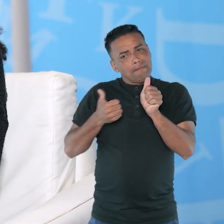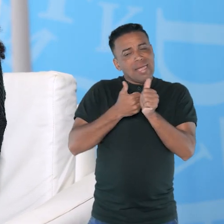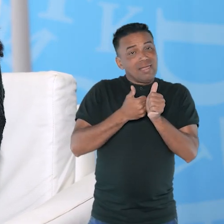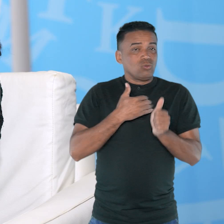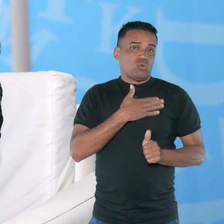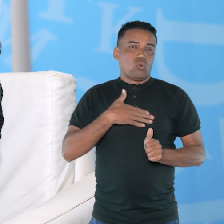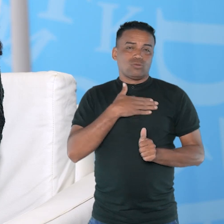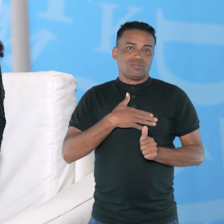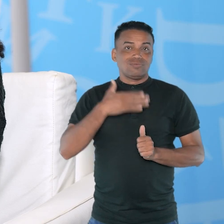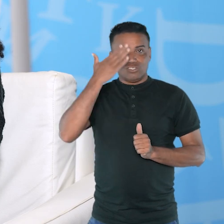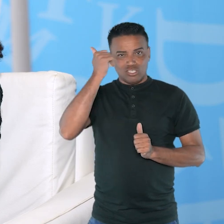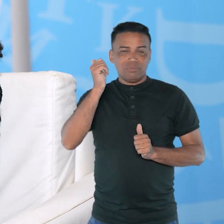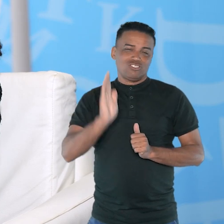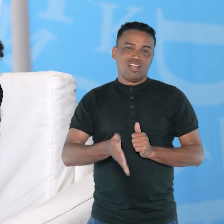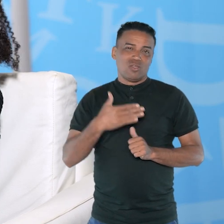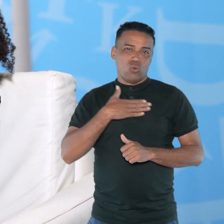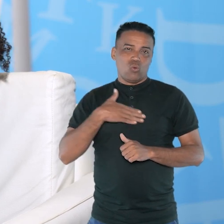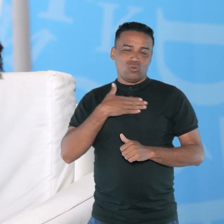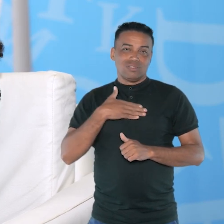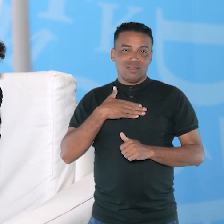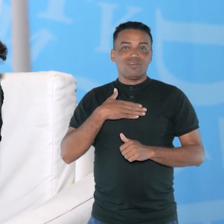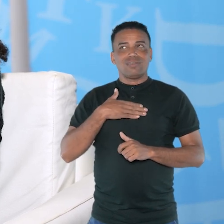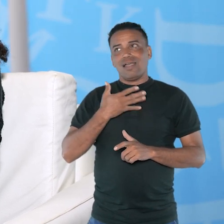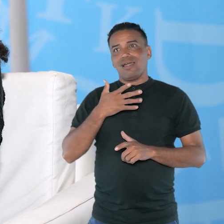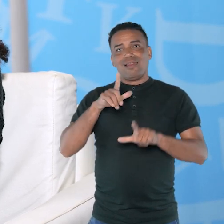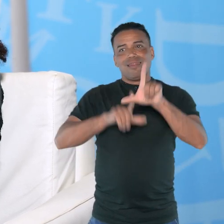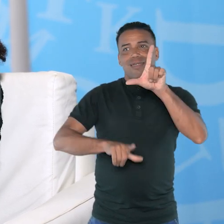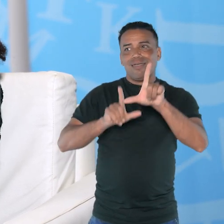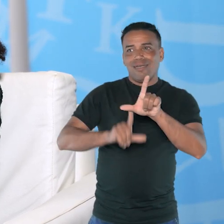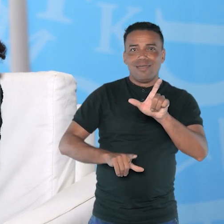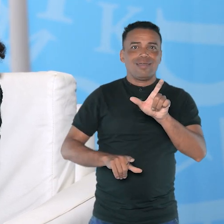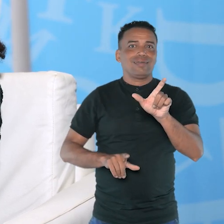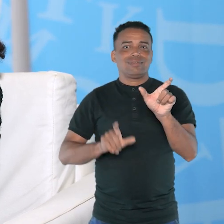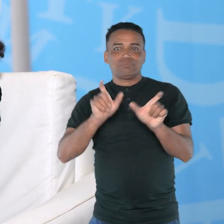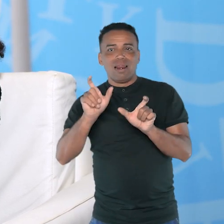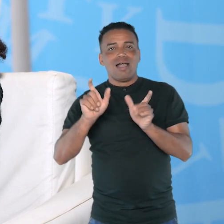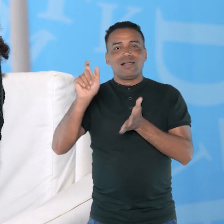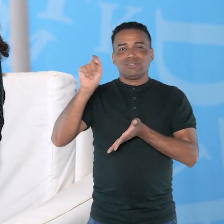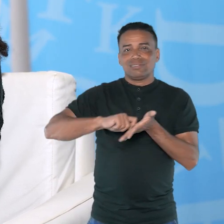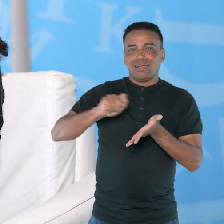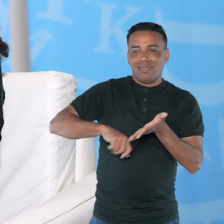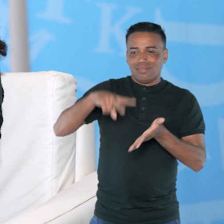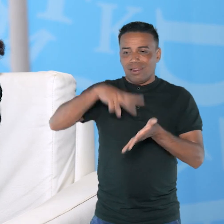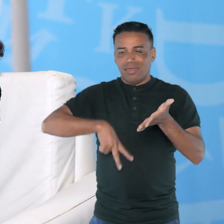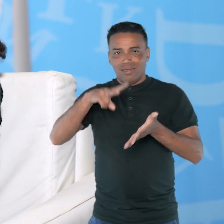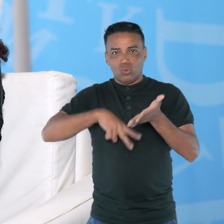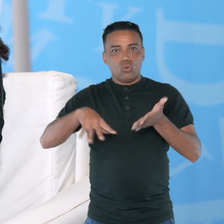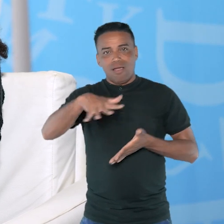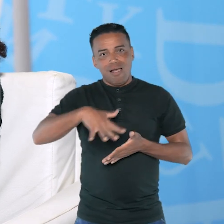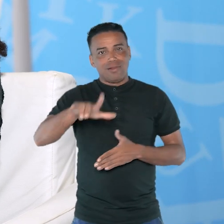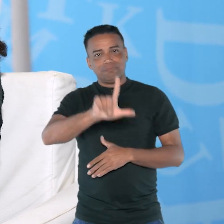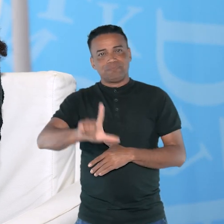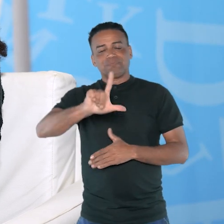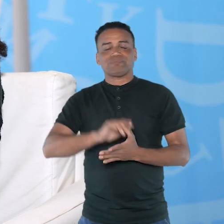que eu já sabia que eu gostava, que era o mundo das palavras, que era o mundo da literatura. Então, eu acho que às vezes a